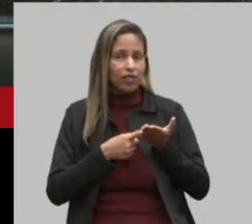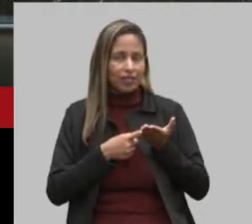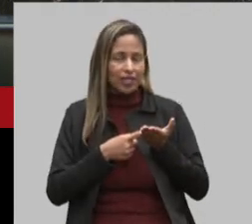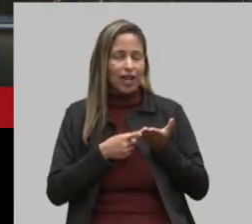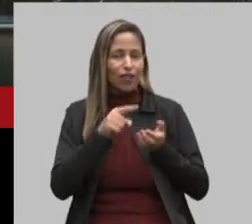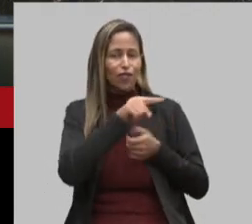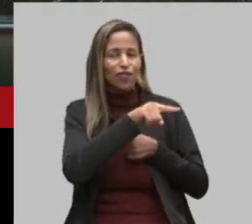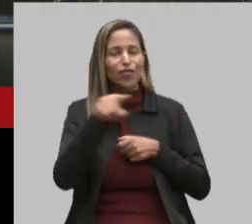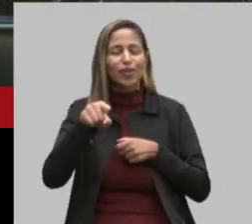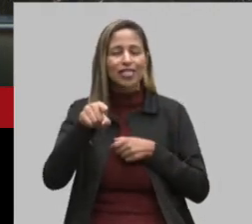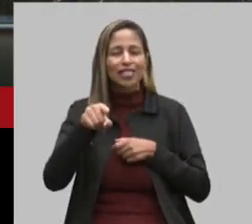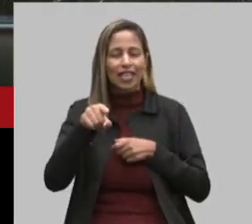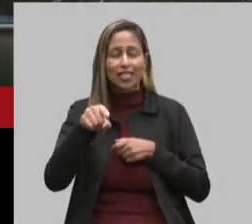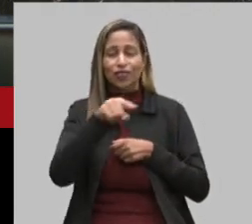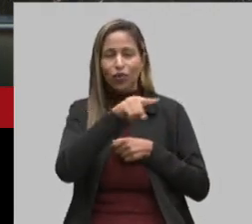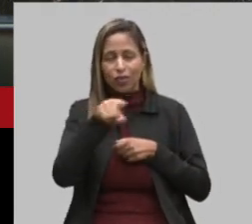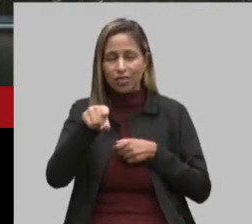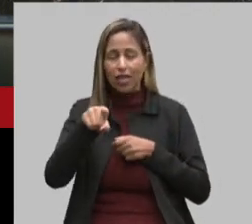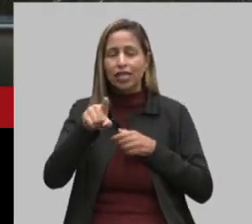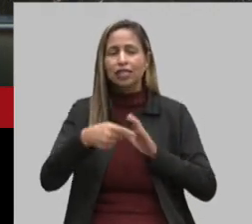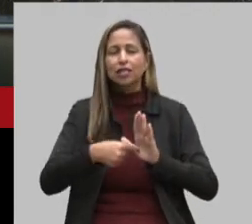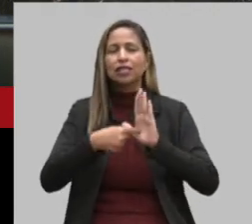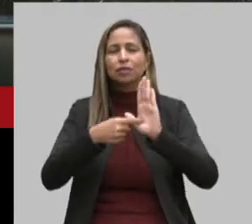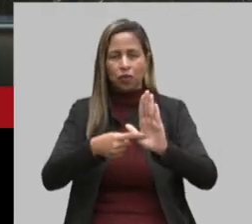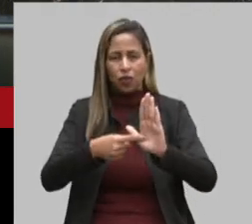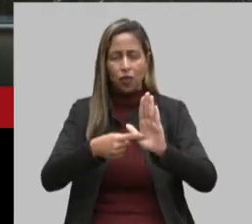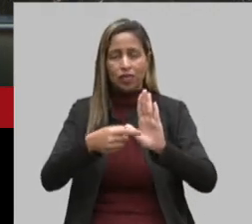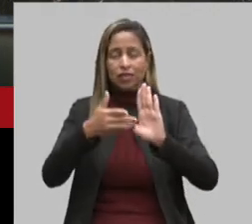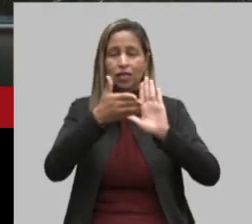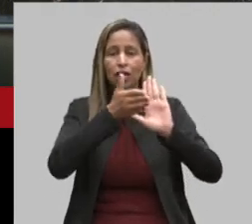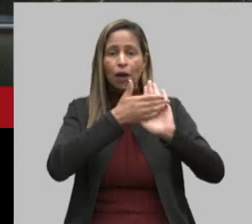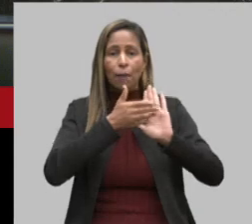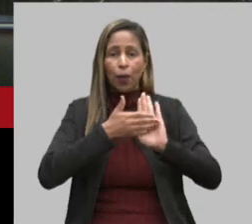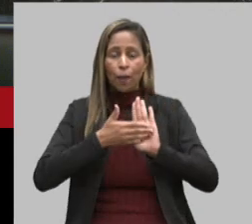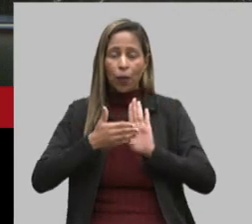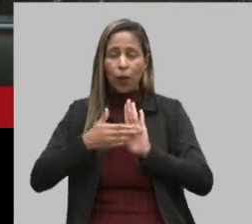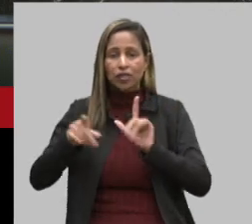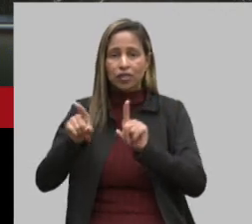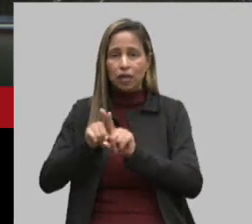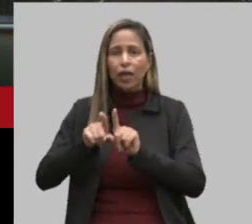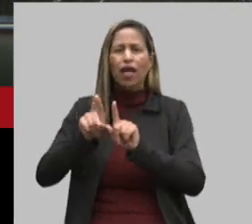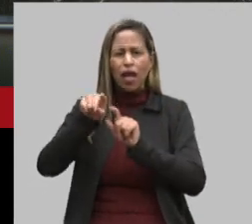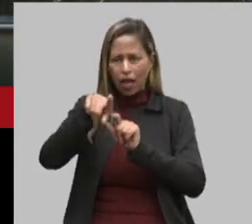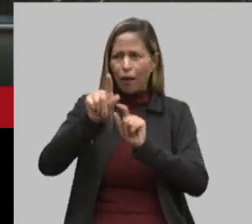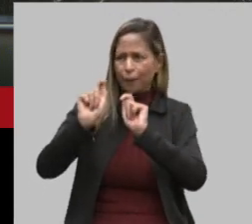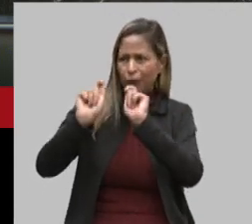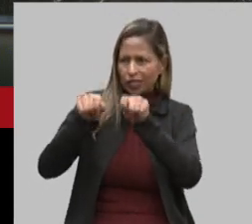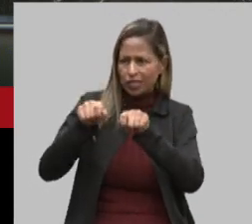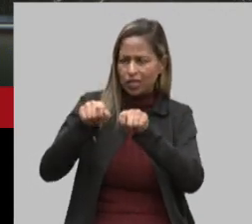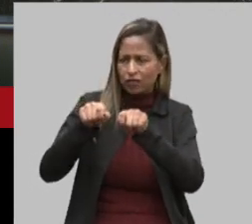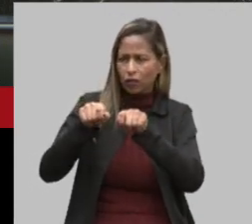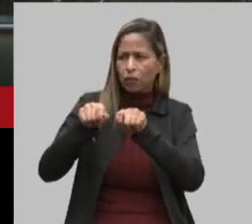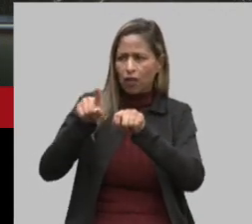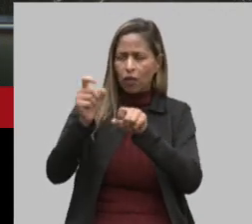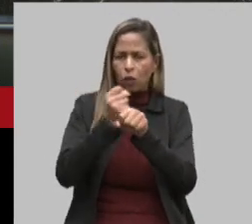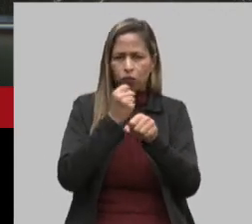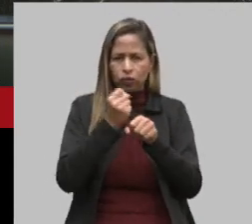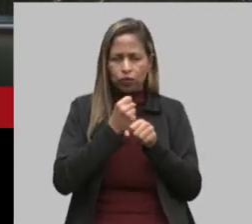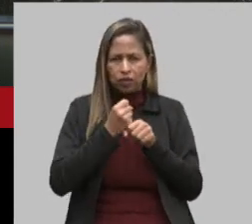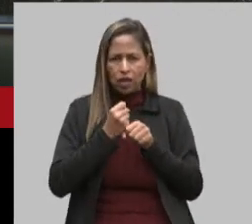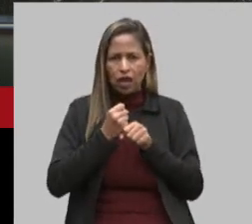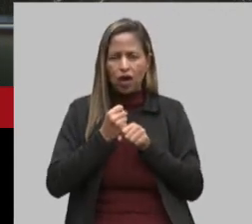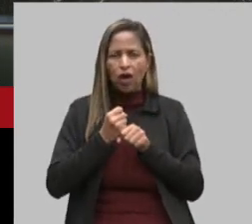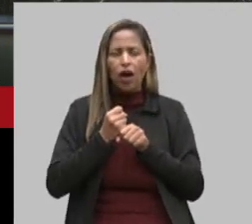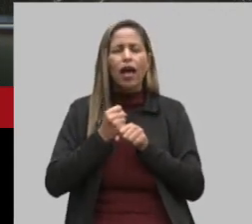vocês para que vocês apresentem esses essas propostas também não sei se é possível Rute Mas a gente pode construir em audiência